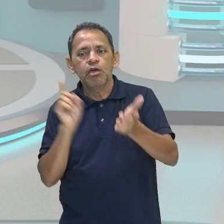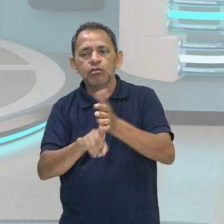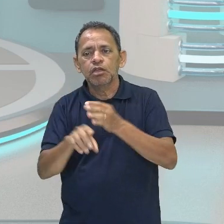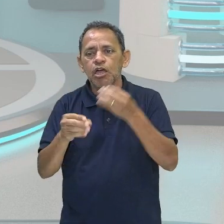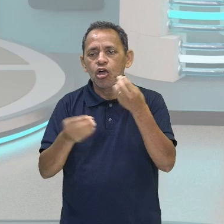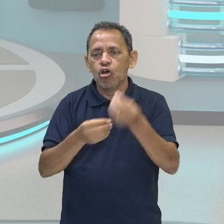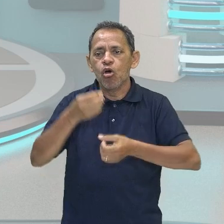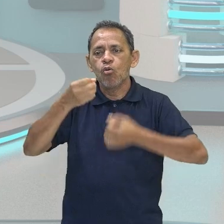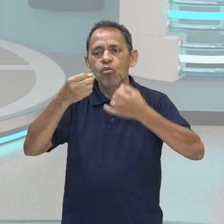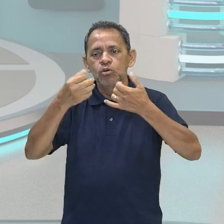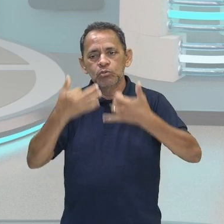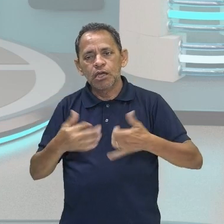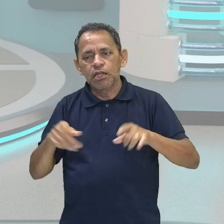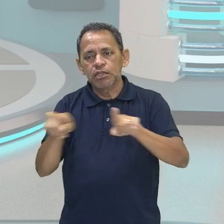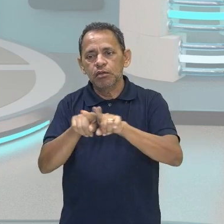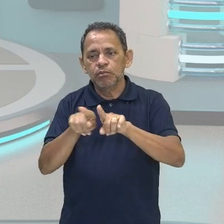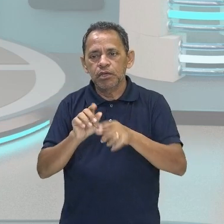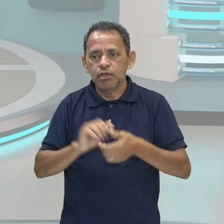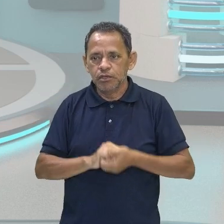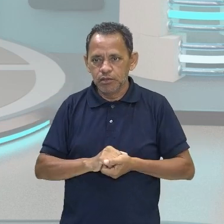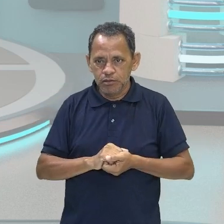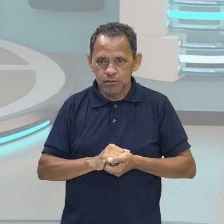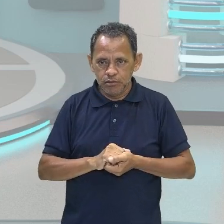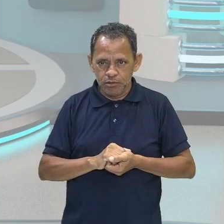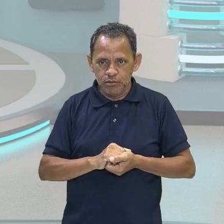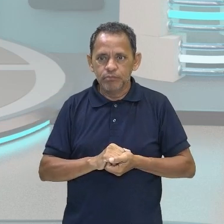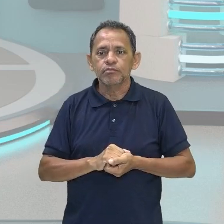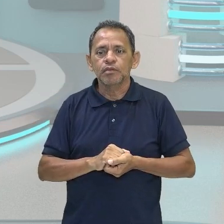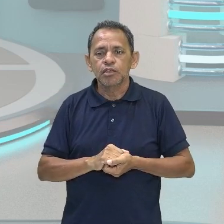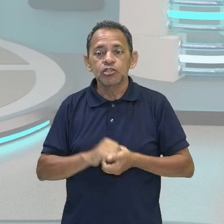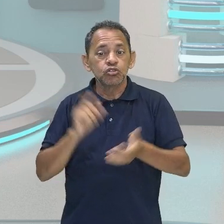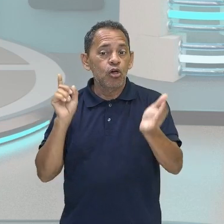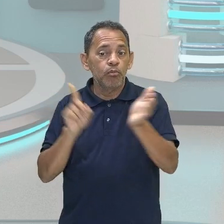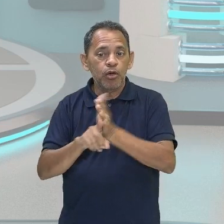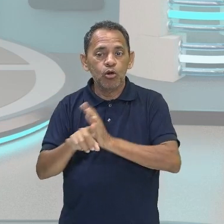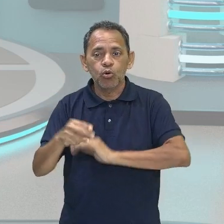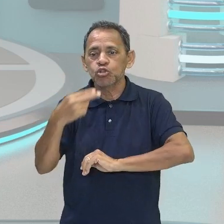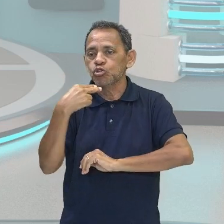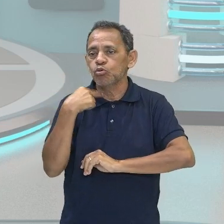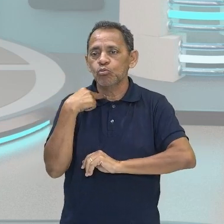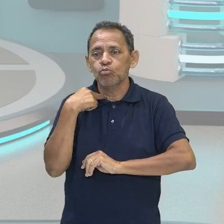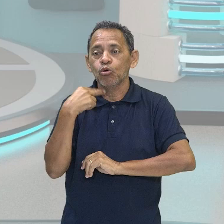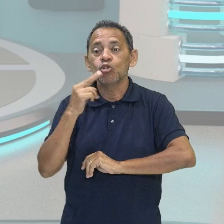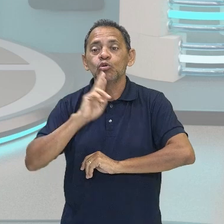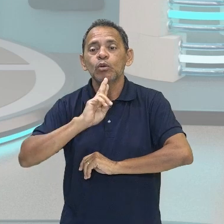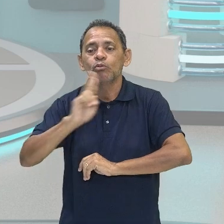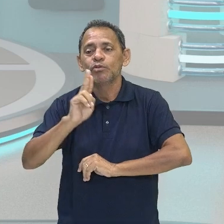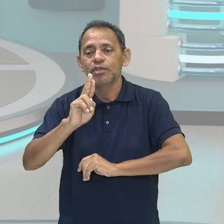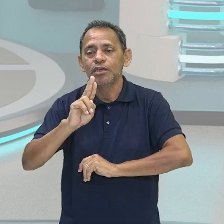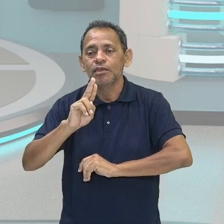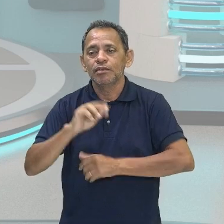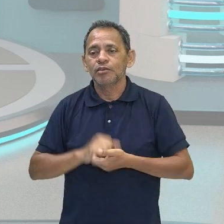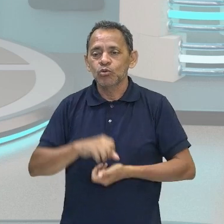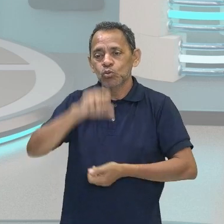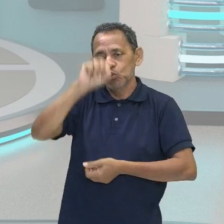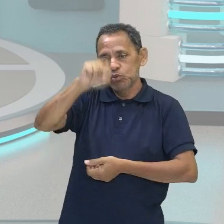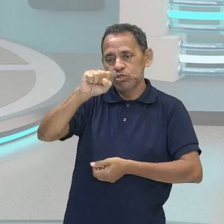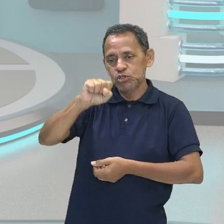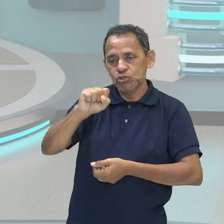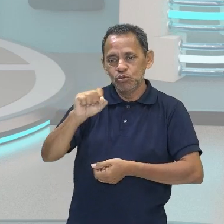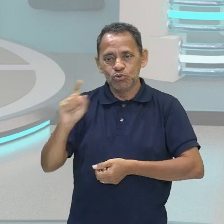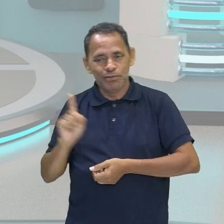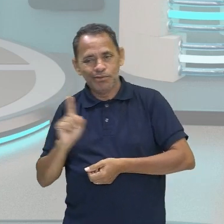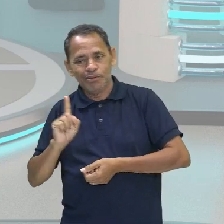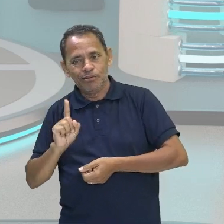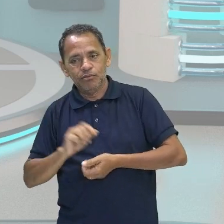também sobre WH questions. São aquelas perguntas que não posso responder com yes ou no. Por